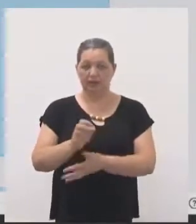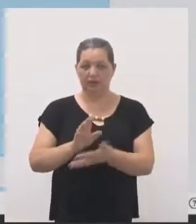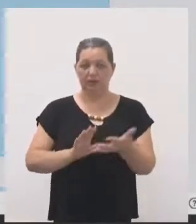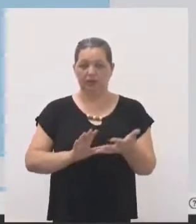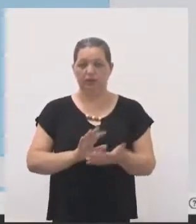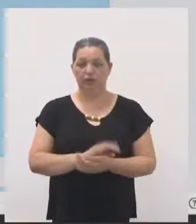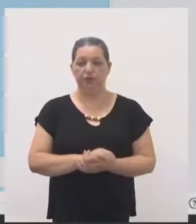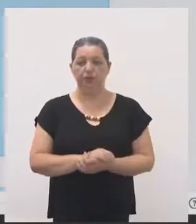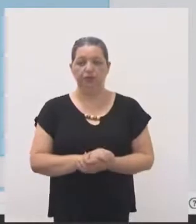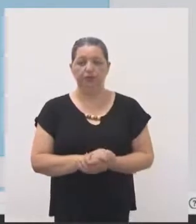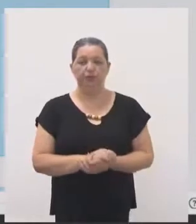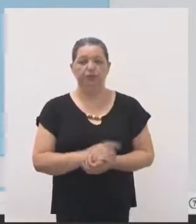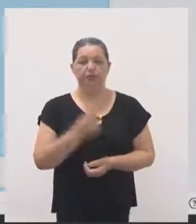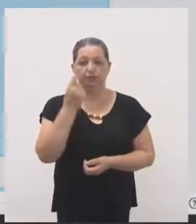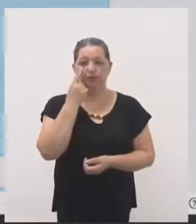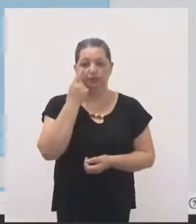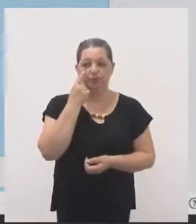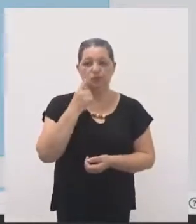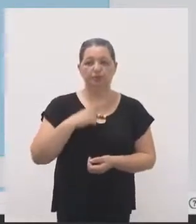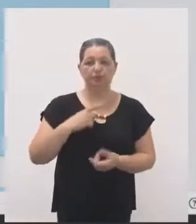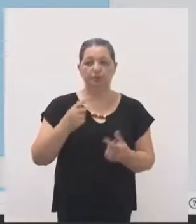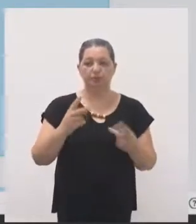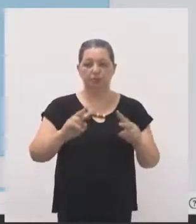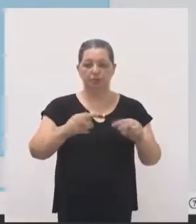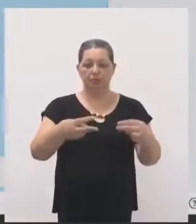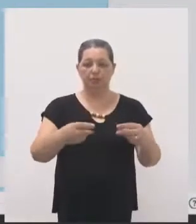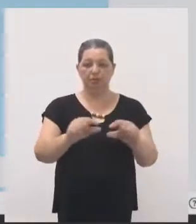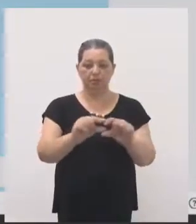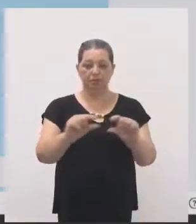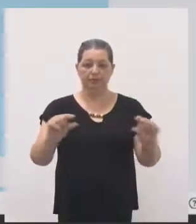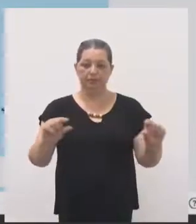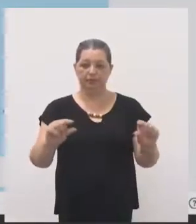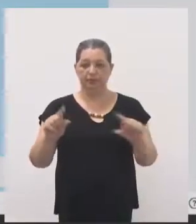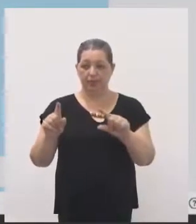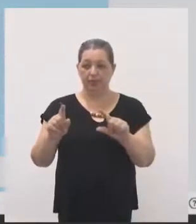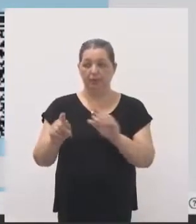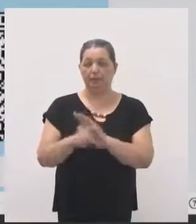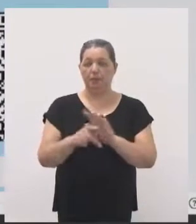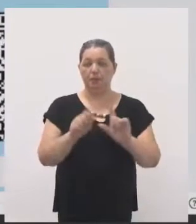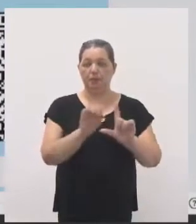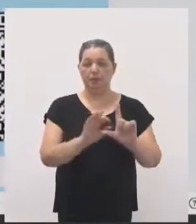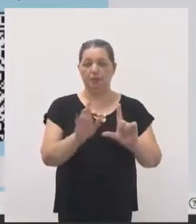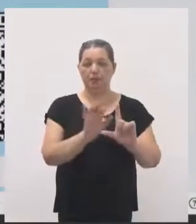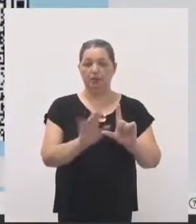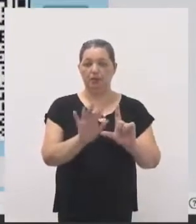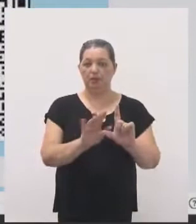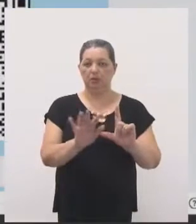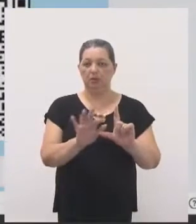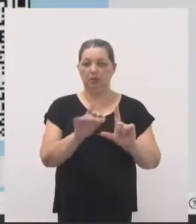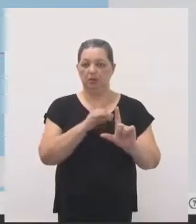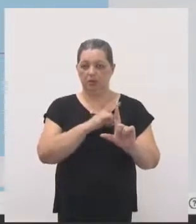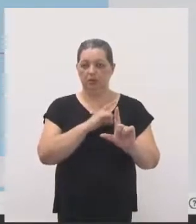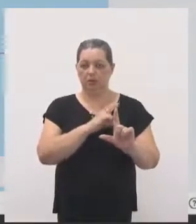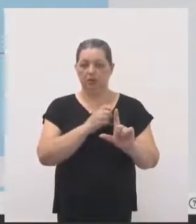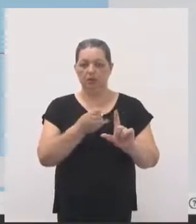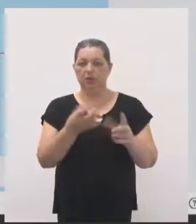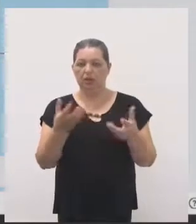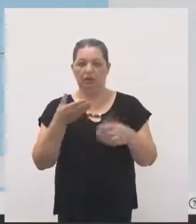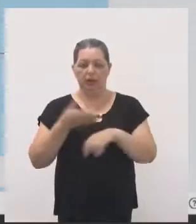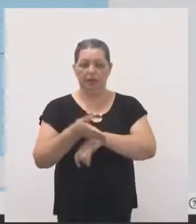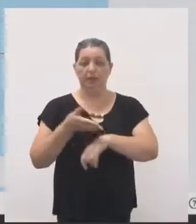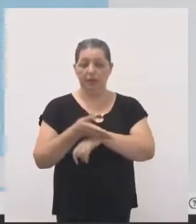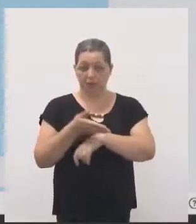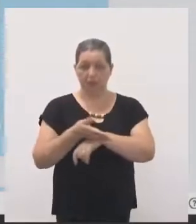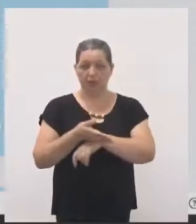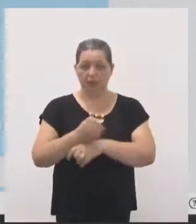atividade. Ó, vou colocar o código de barra aqui. Esse é o código de barra. Se alguém quiser entrar nessa atividade, está